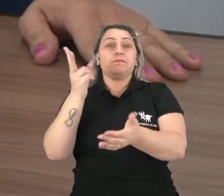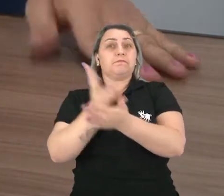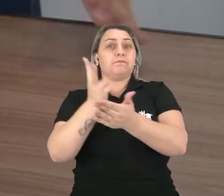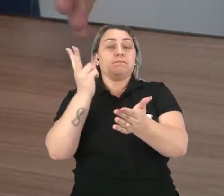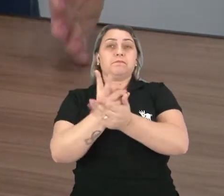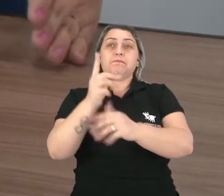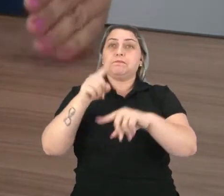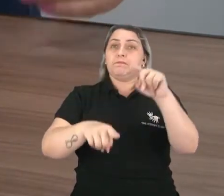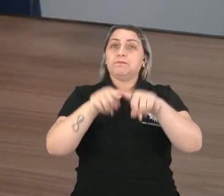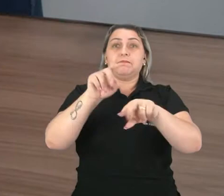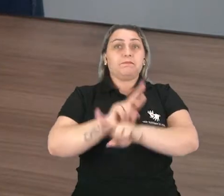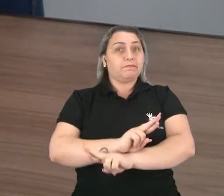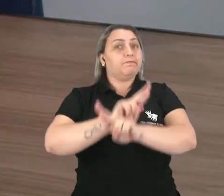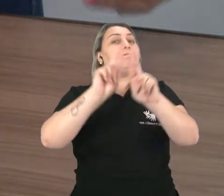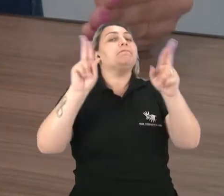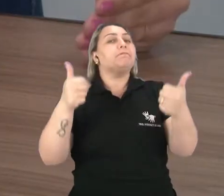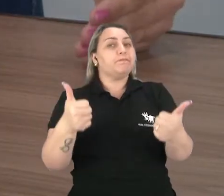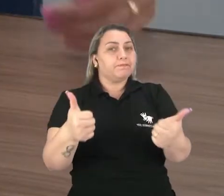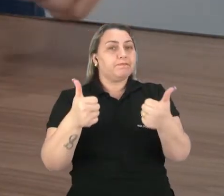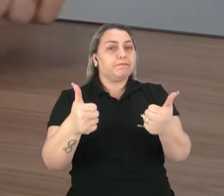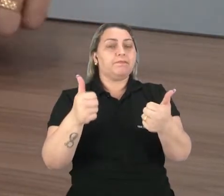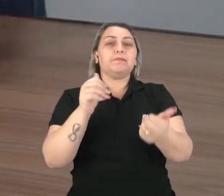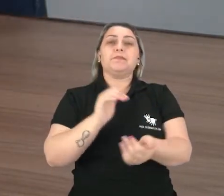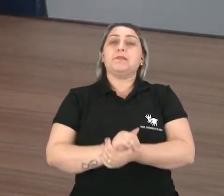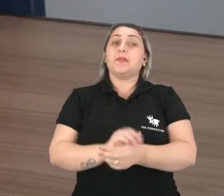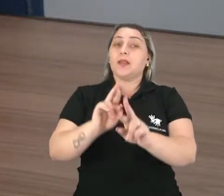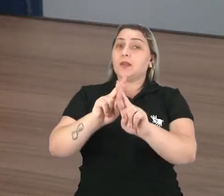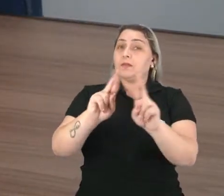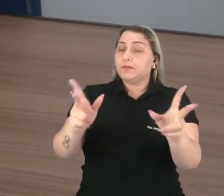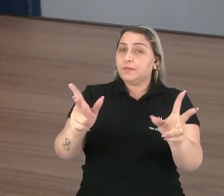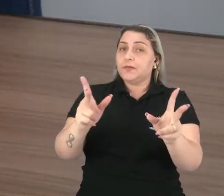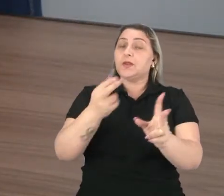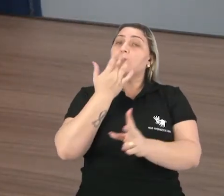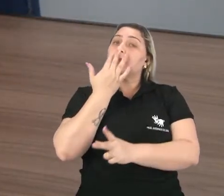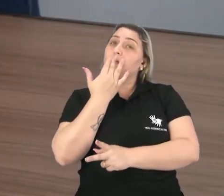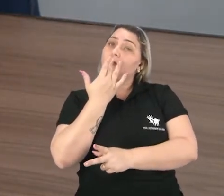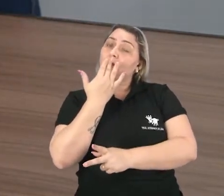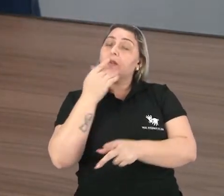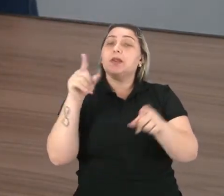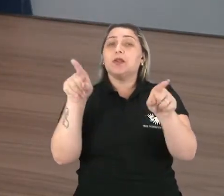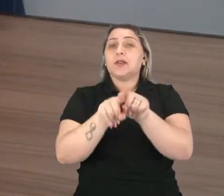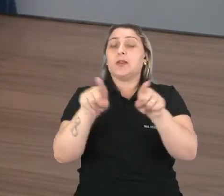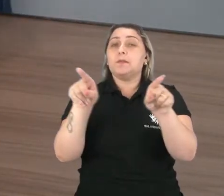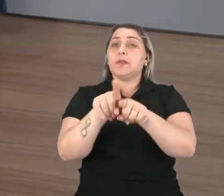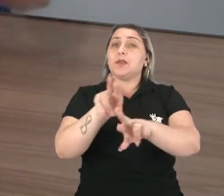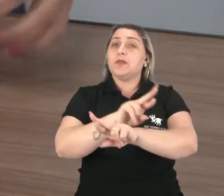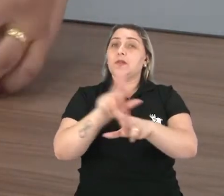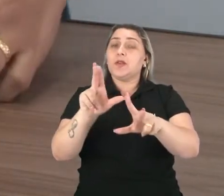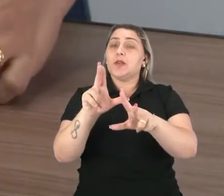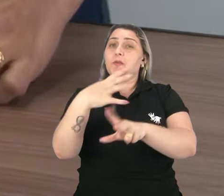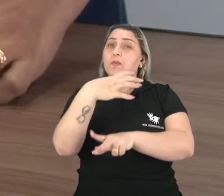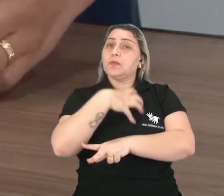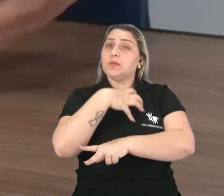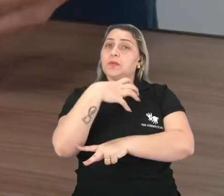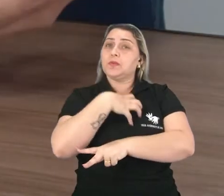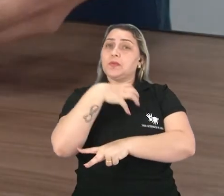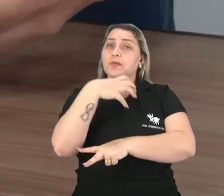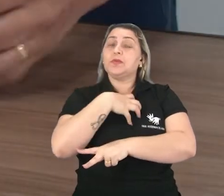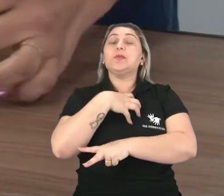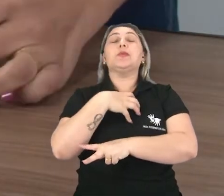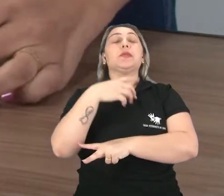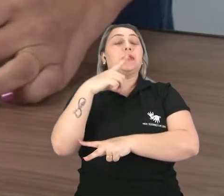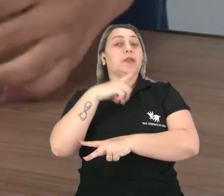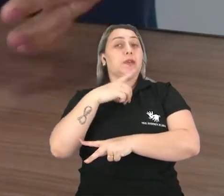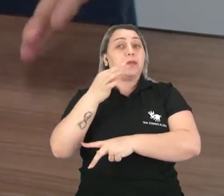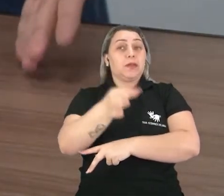mesmos objetos, são objetos diferentes. Diferentes em cor e também diferentes em modelos. Nesta coleção